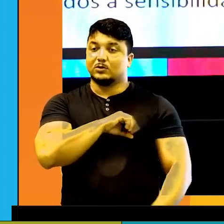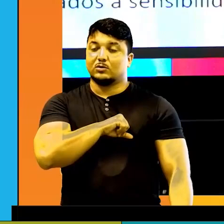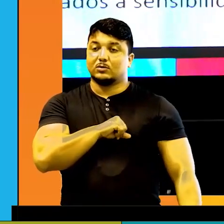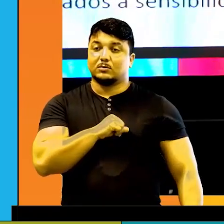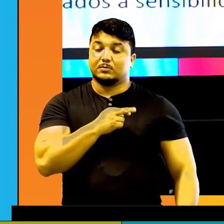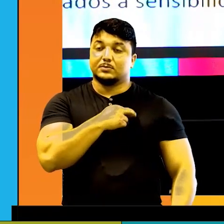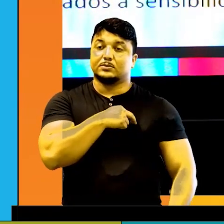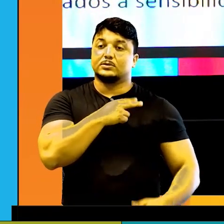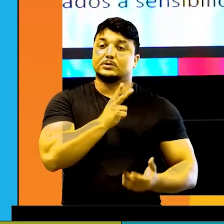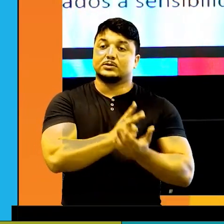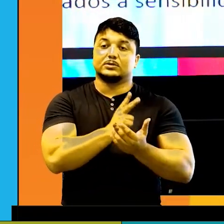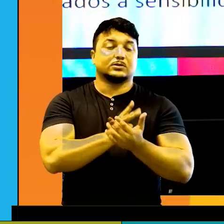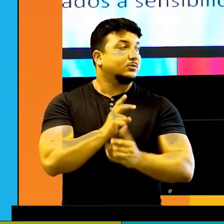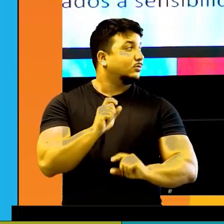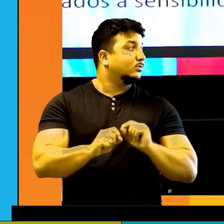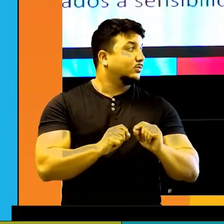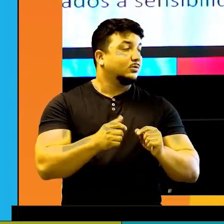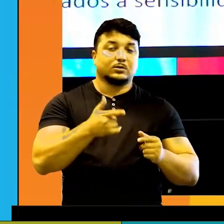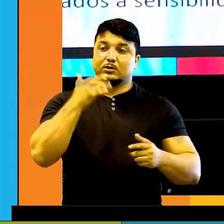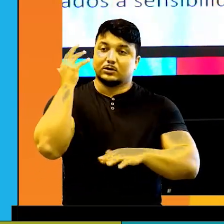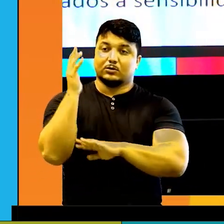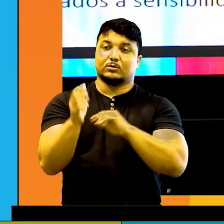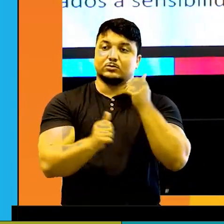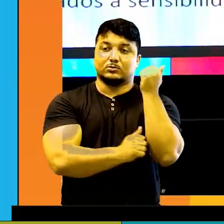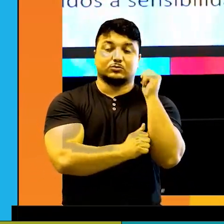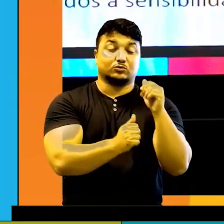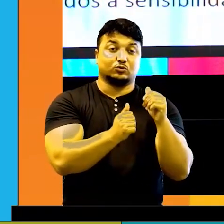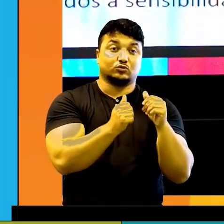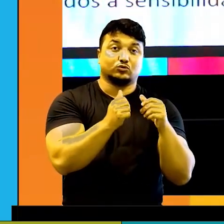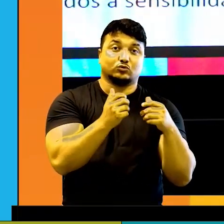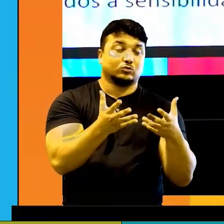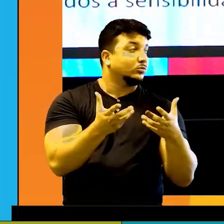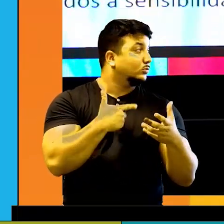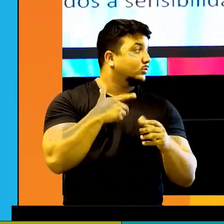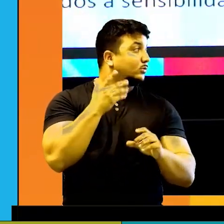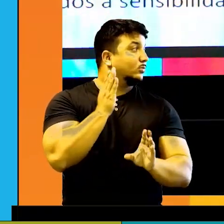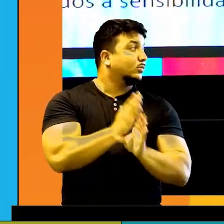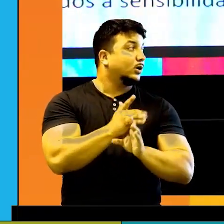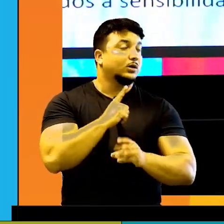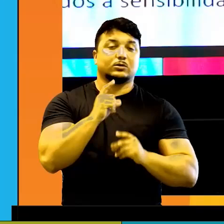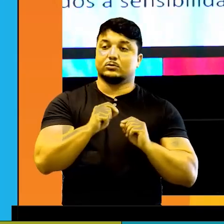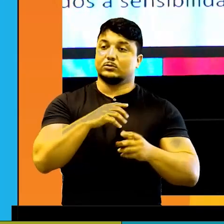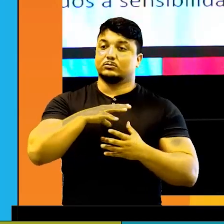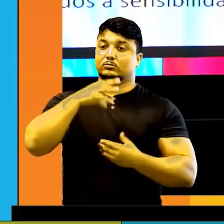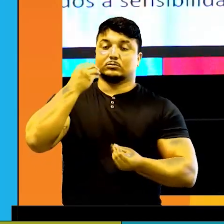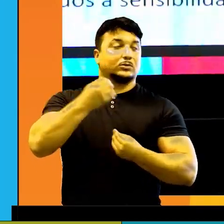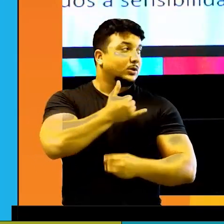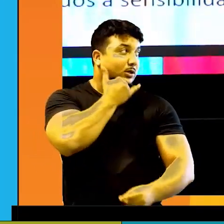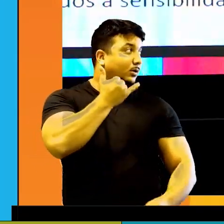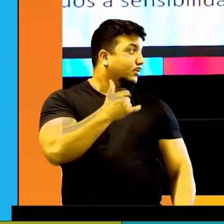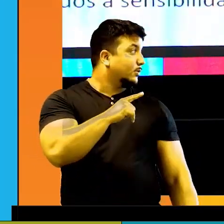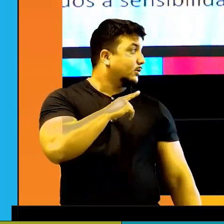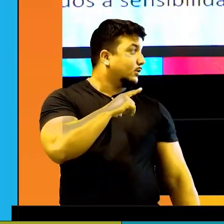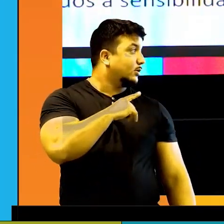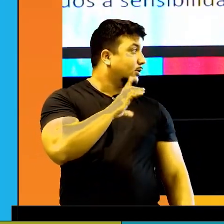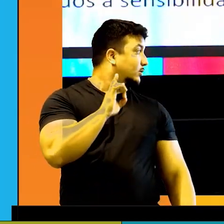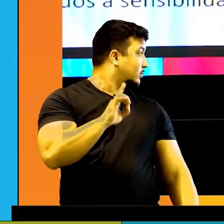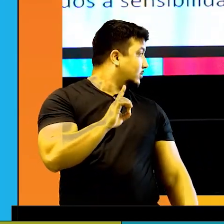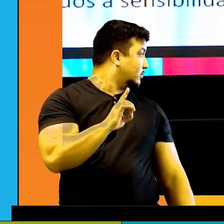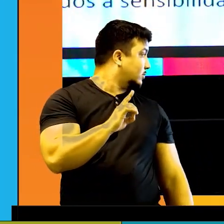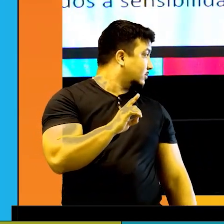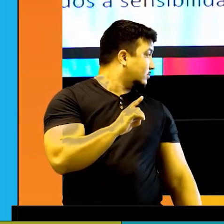normalmente escrevia como? Em comunhão com a natureza, de acordo com o seu estado de espírito. Olha o que é que diz o entender.